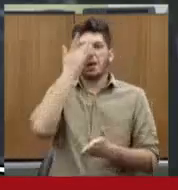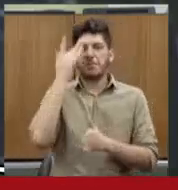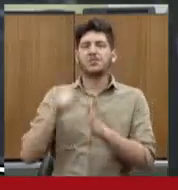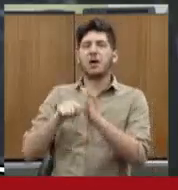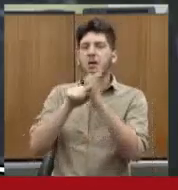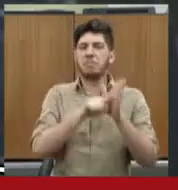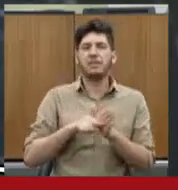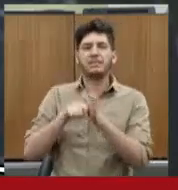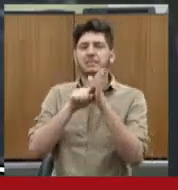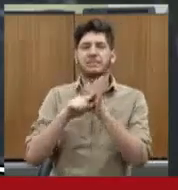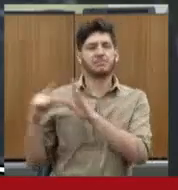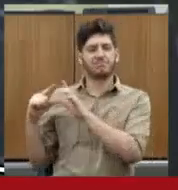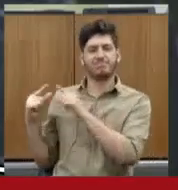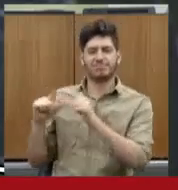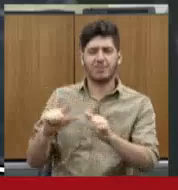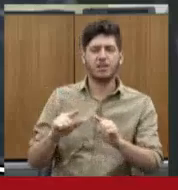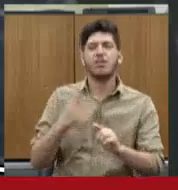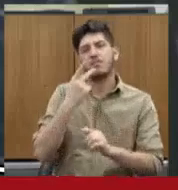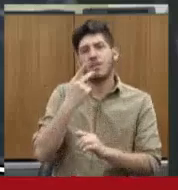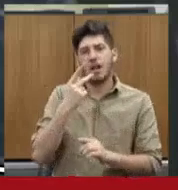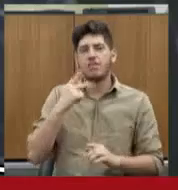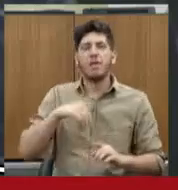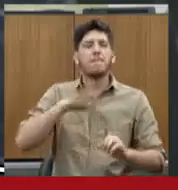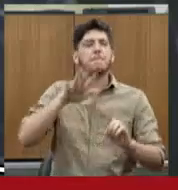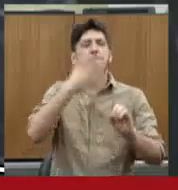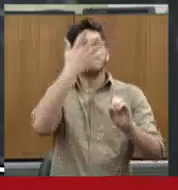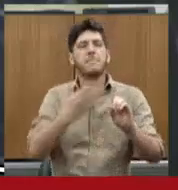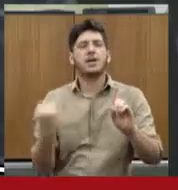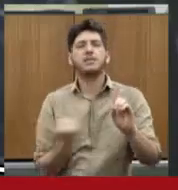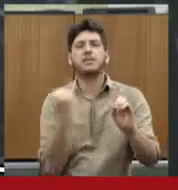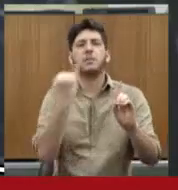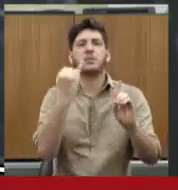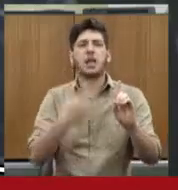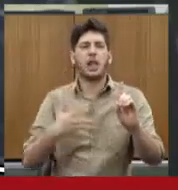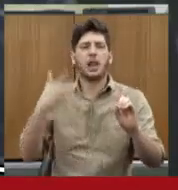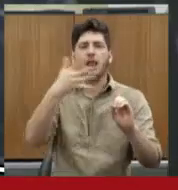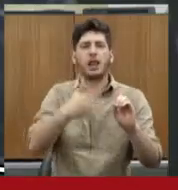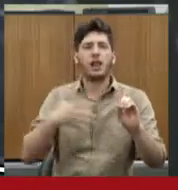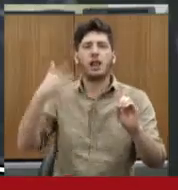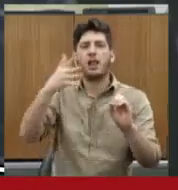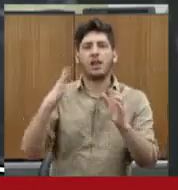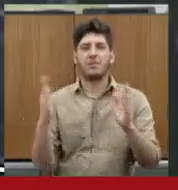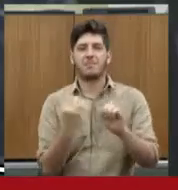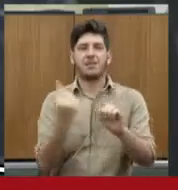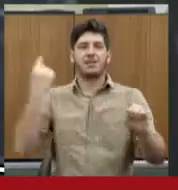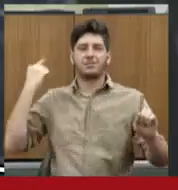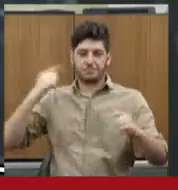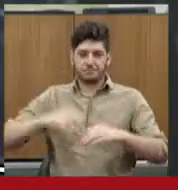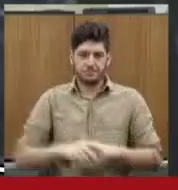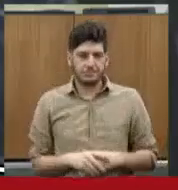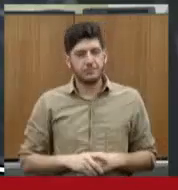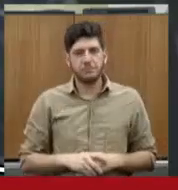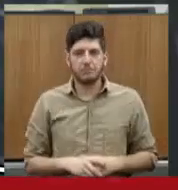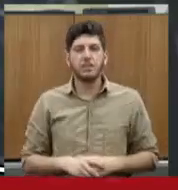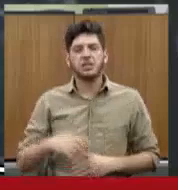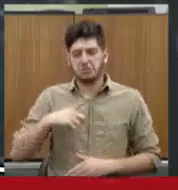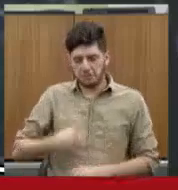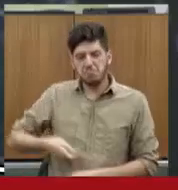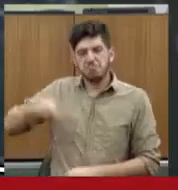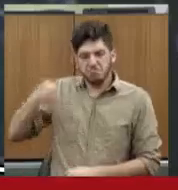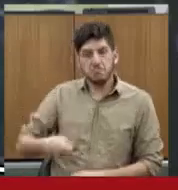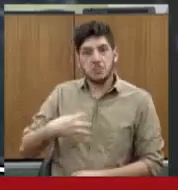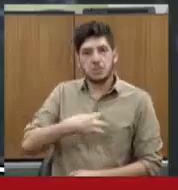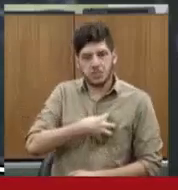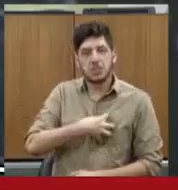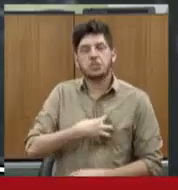historiadores clássicos reconhecidos, foi o maior orador parlamentar daquele tempo, com uma agressividade e uma firmeza